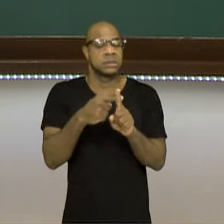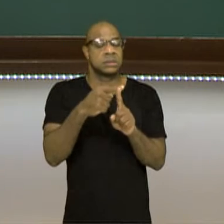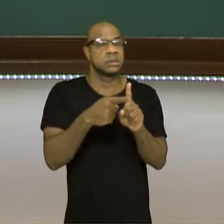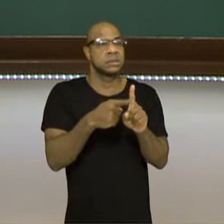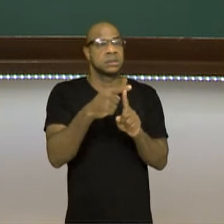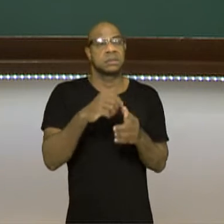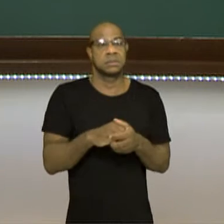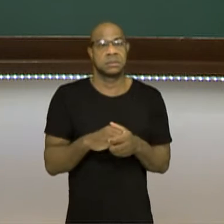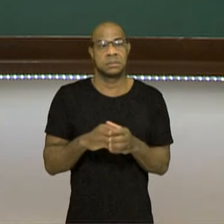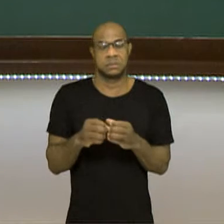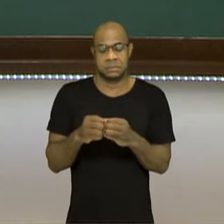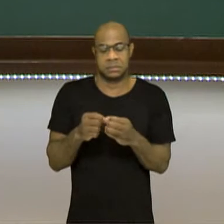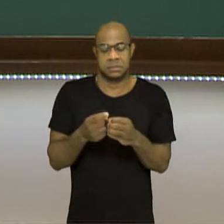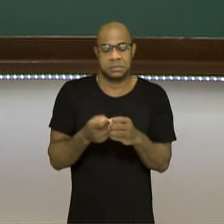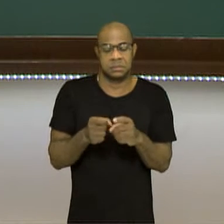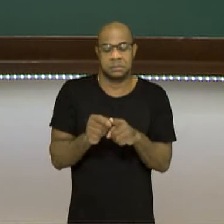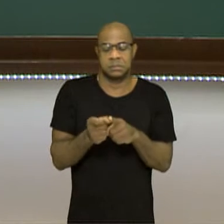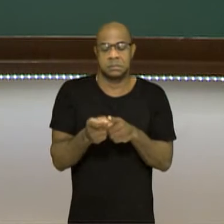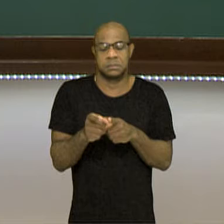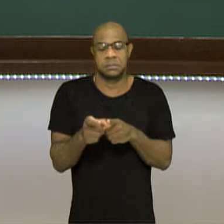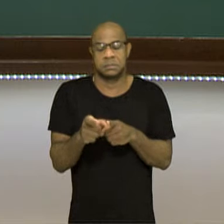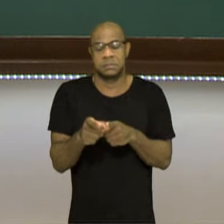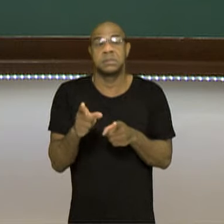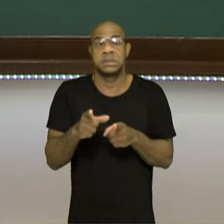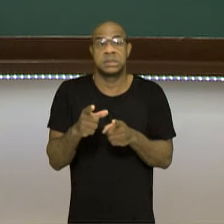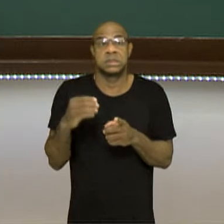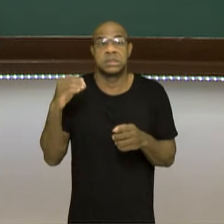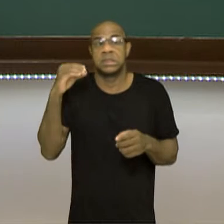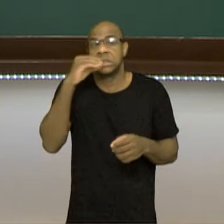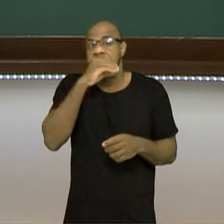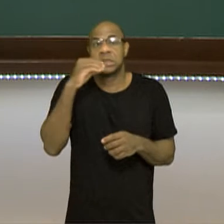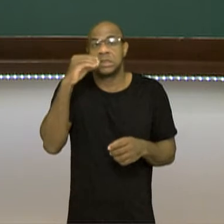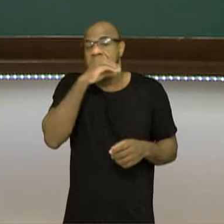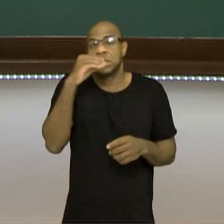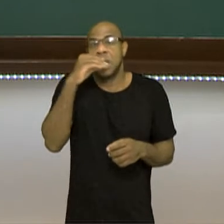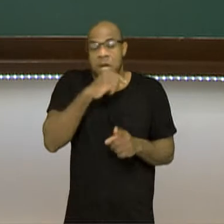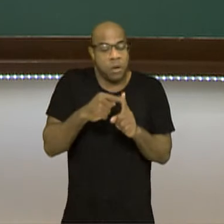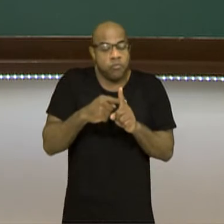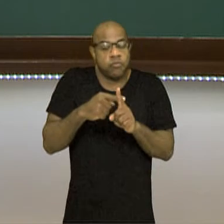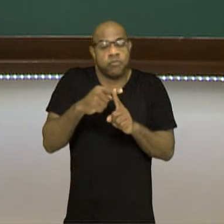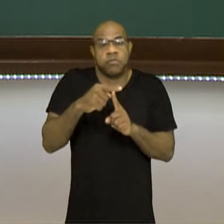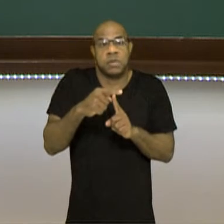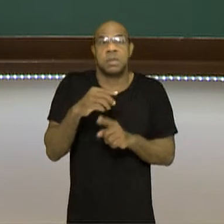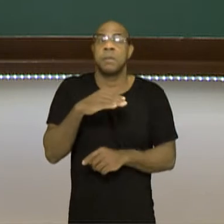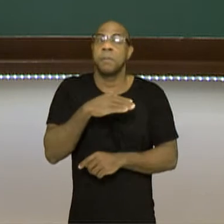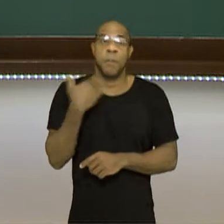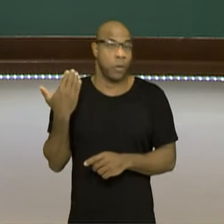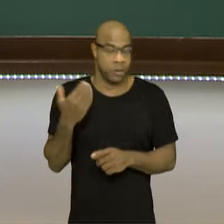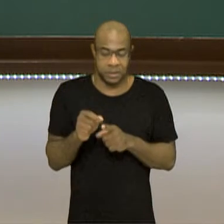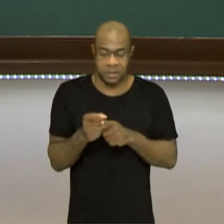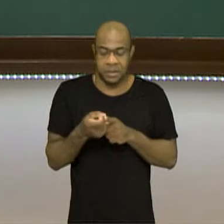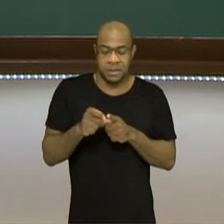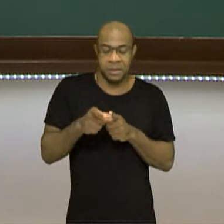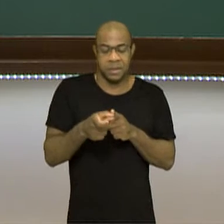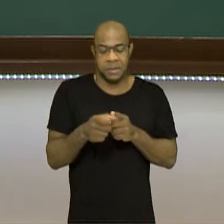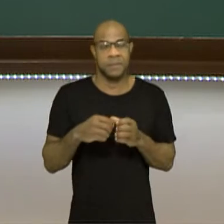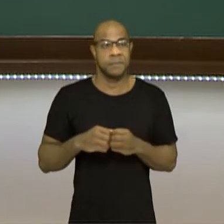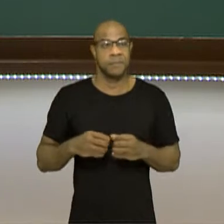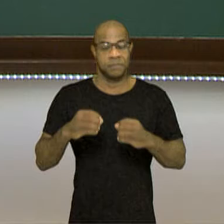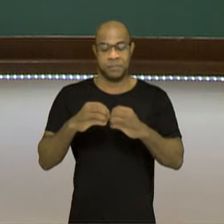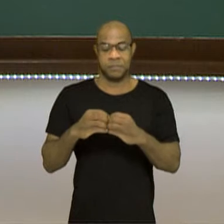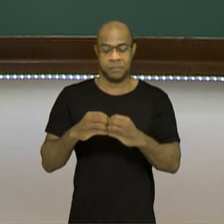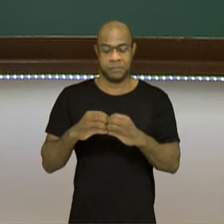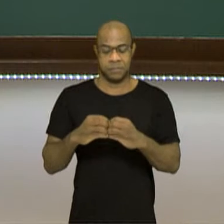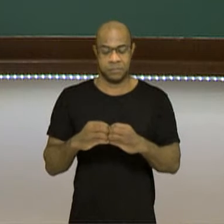muito sensíveis. Se a temperatura subir demais, eles morrem. Então, manter os testículos para fora do corpo do